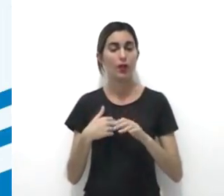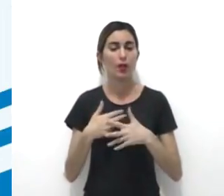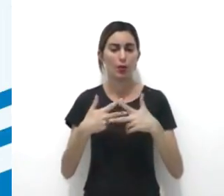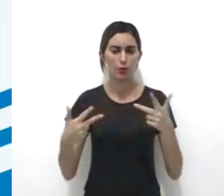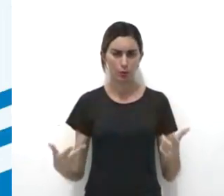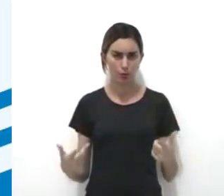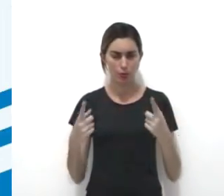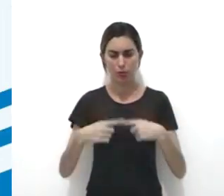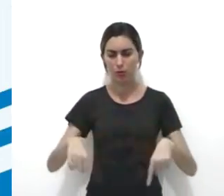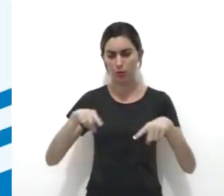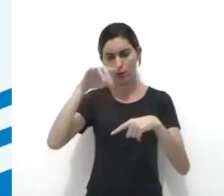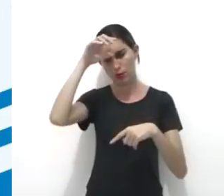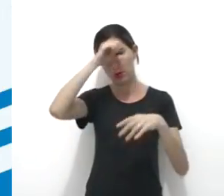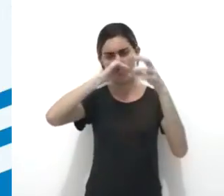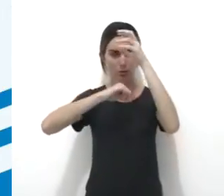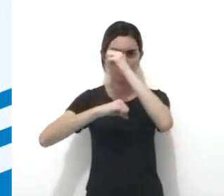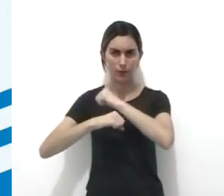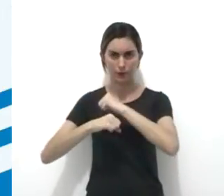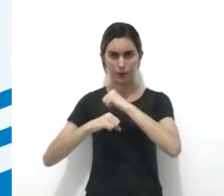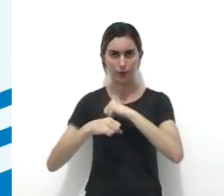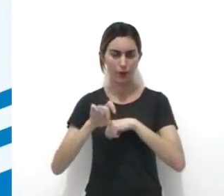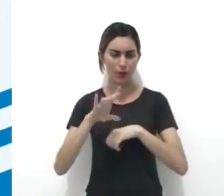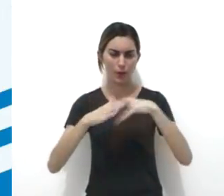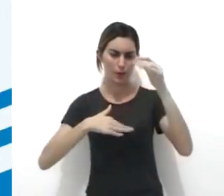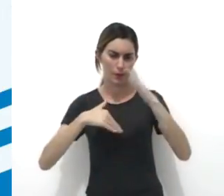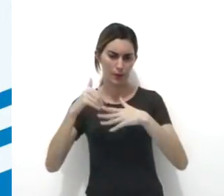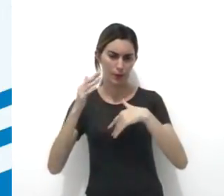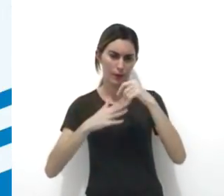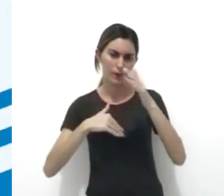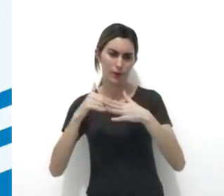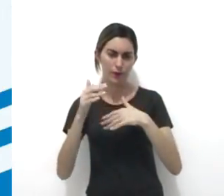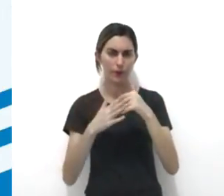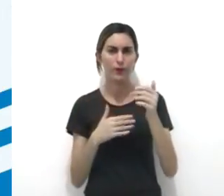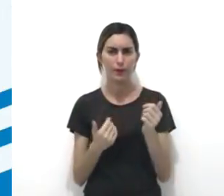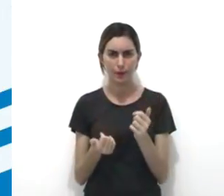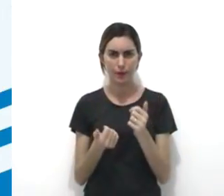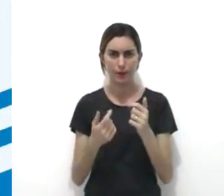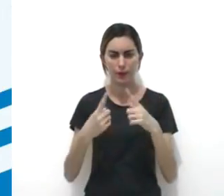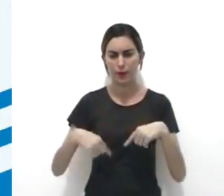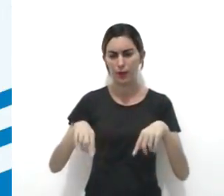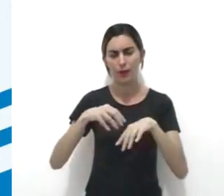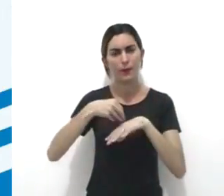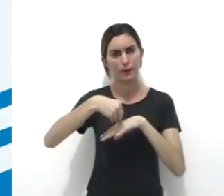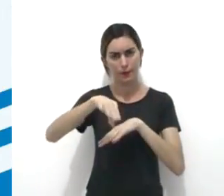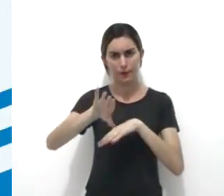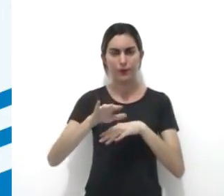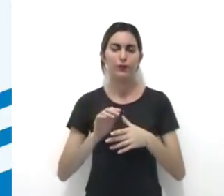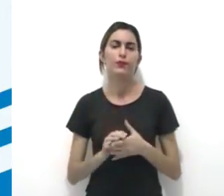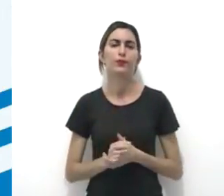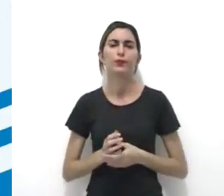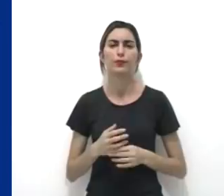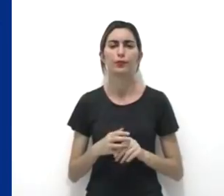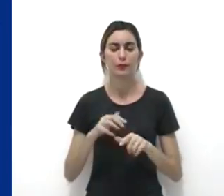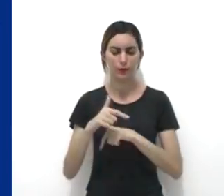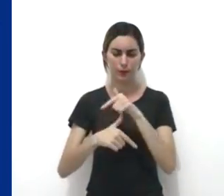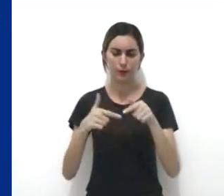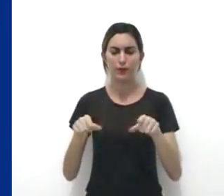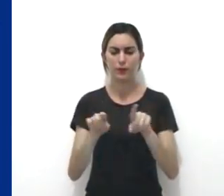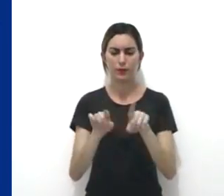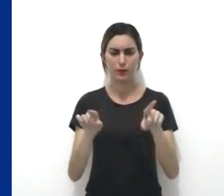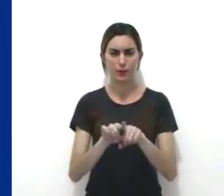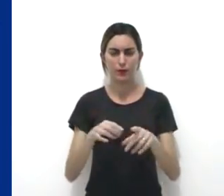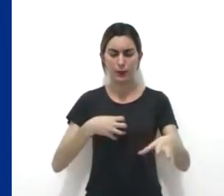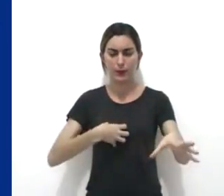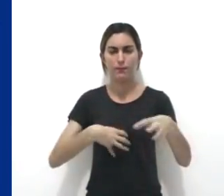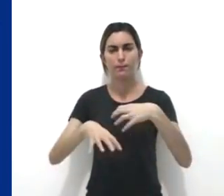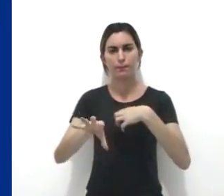Então, as coisas que nós aprendemos, não somente as práticas, a gente traz para o nosso dia a dia também. Trabalha também